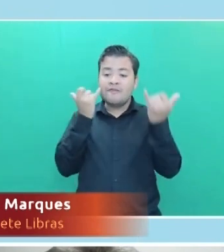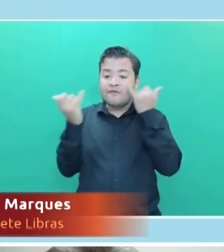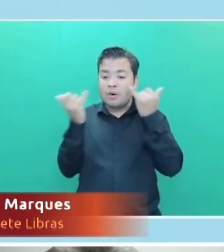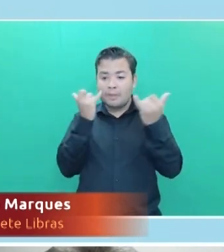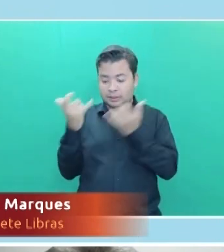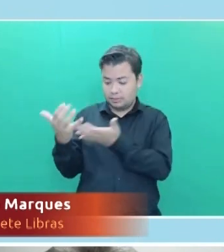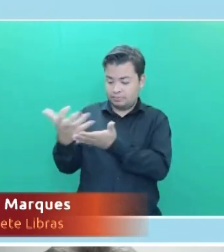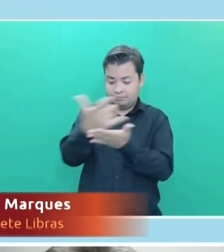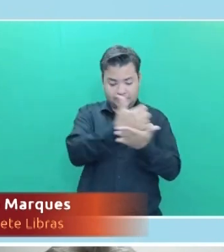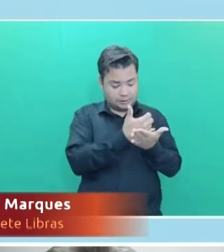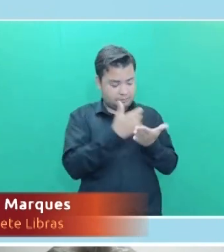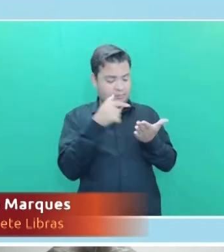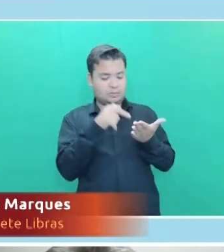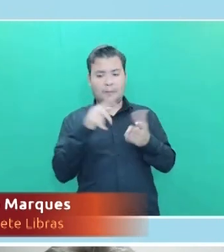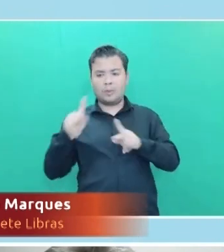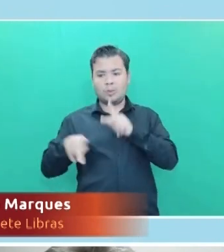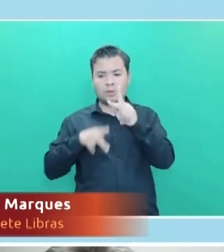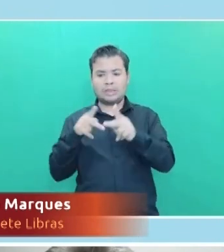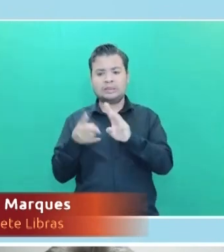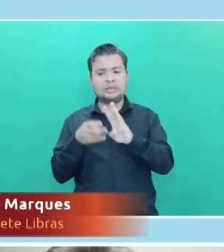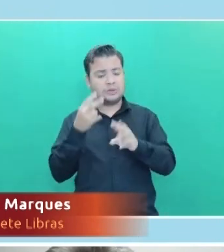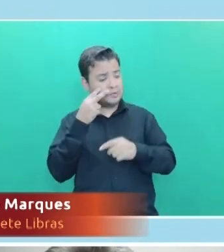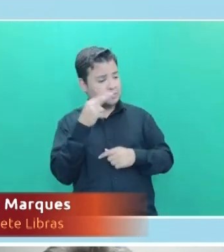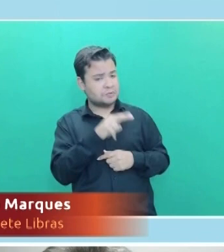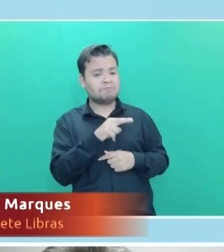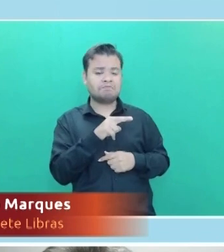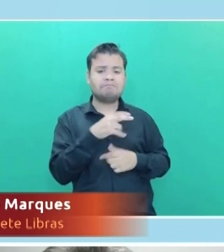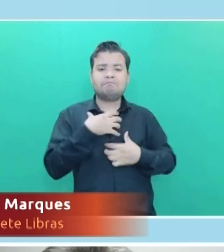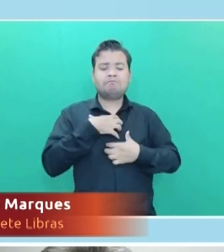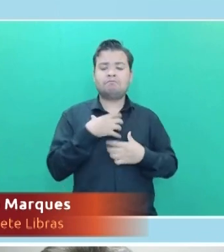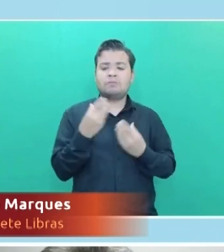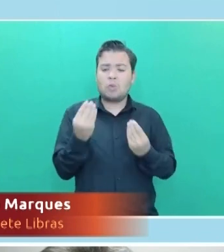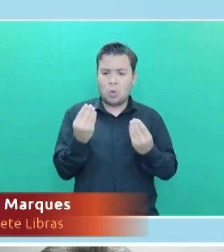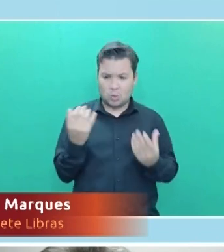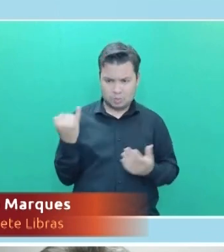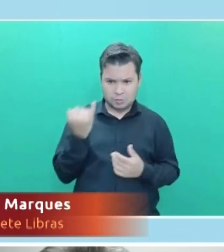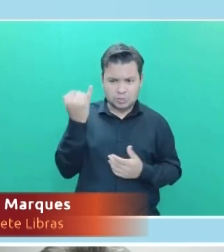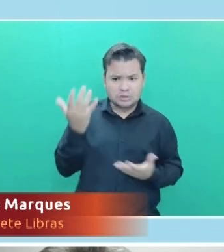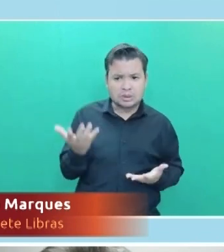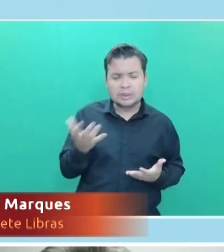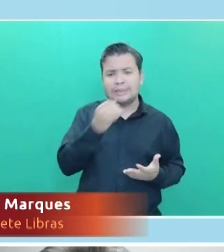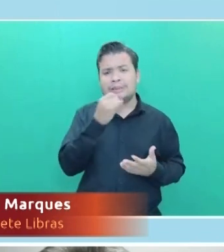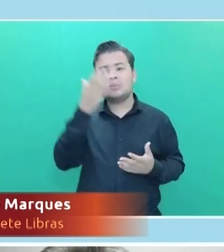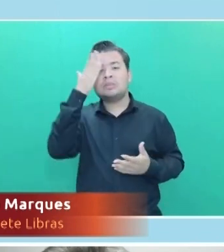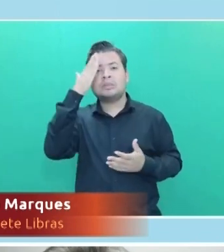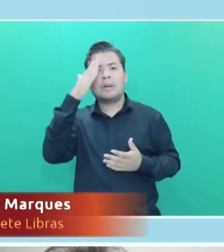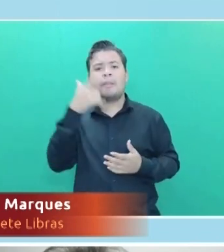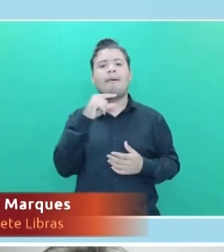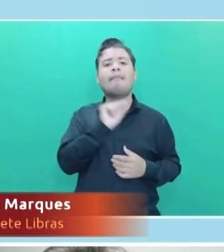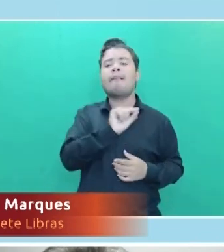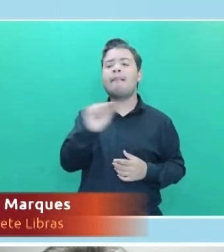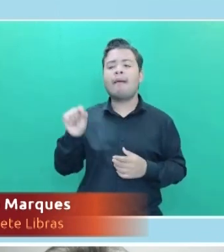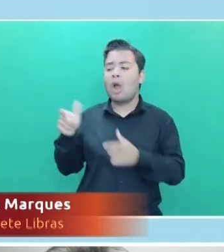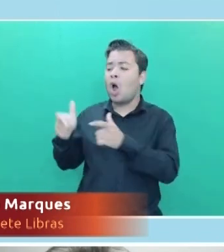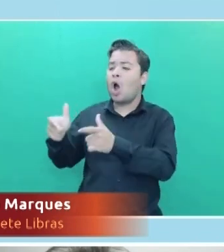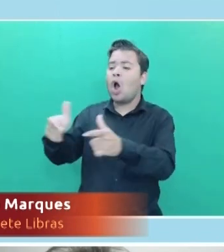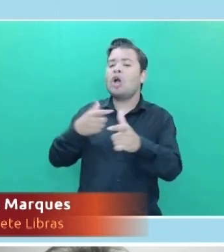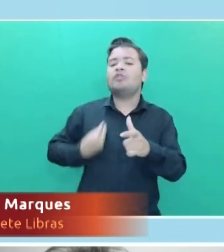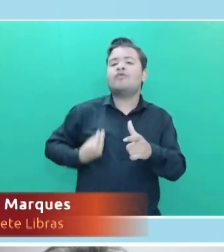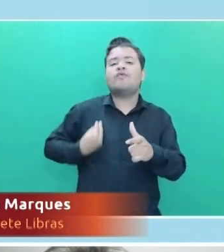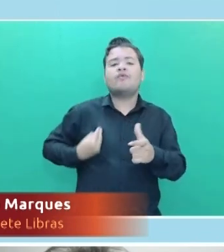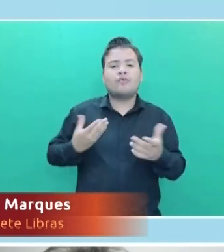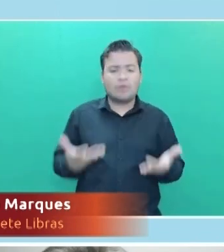indígena. Qual que é a importância que você vê, né, de recolher esses dados, de saber quem são, onde estão, né, essas pessoas? É importante